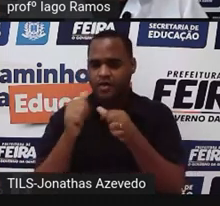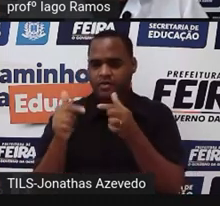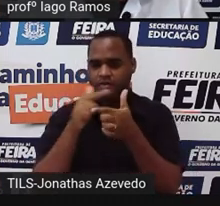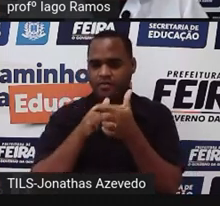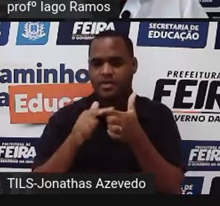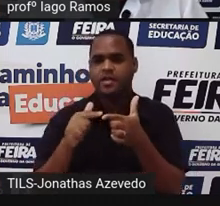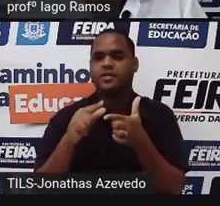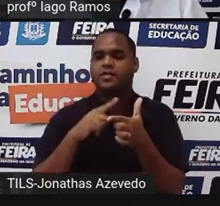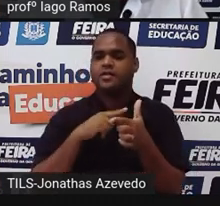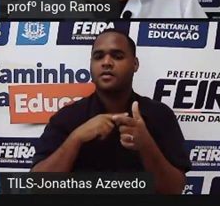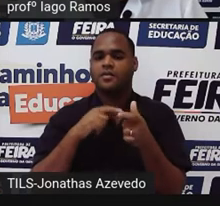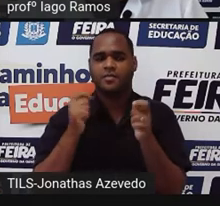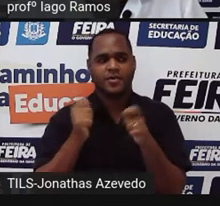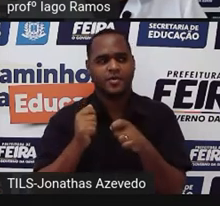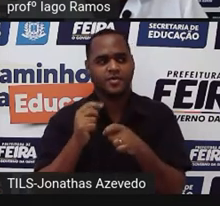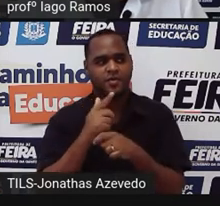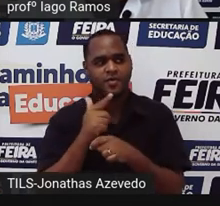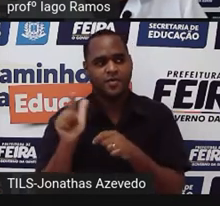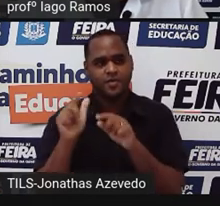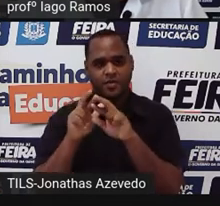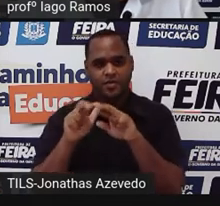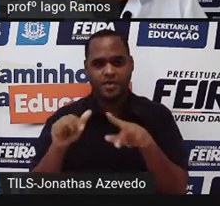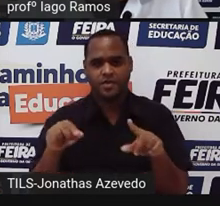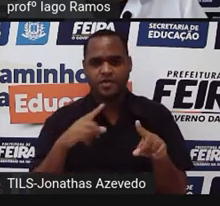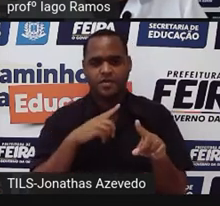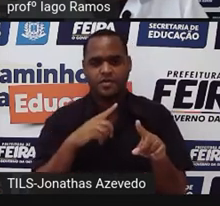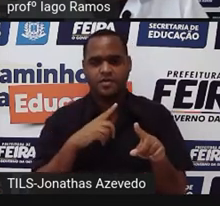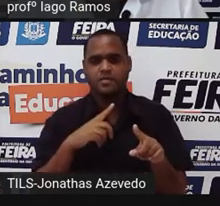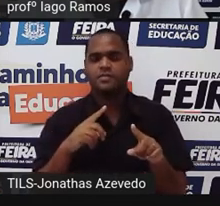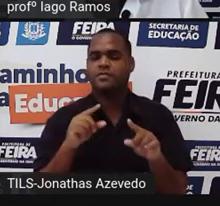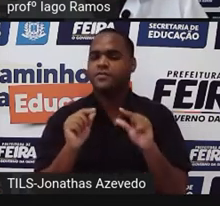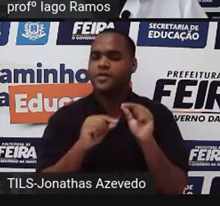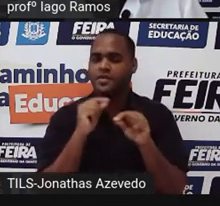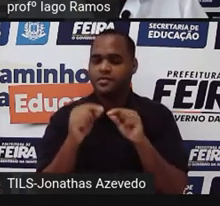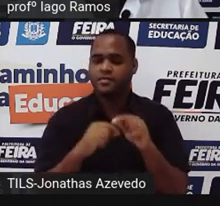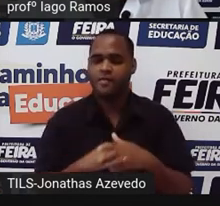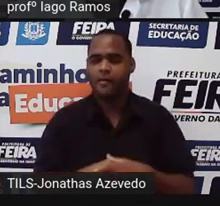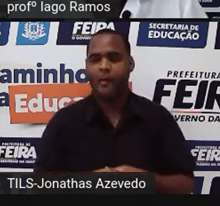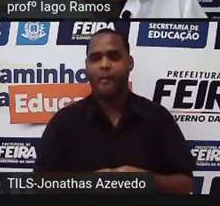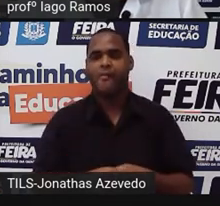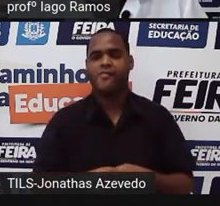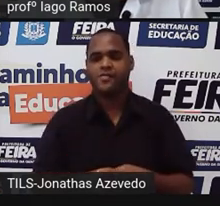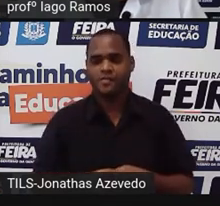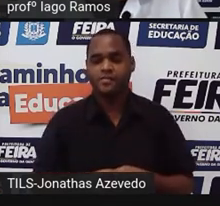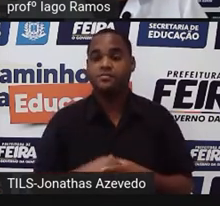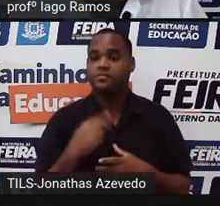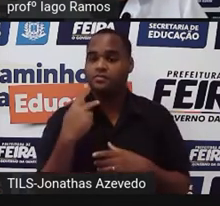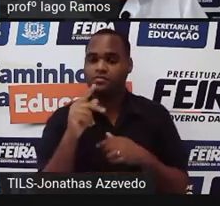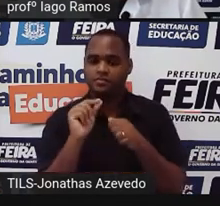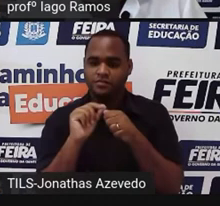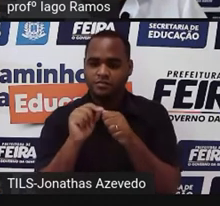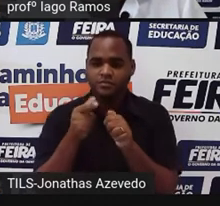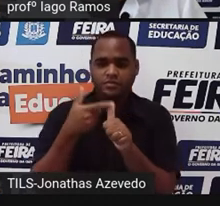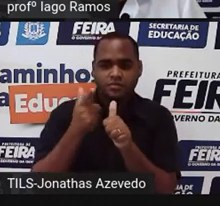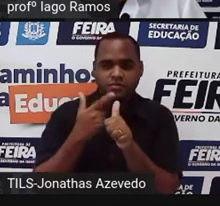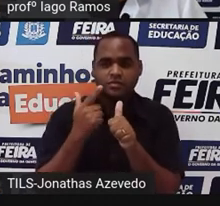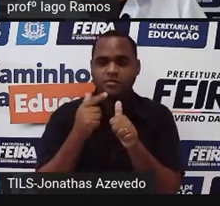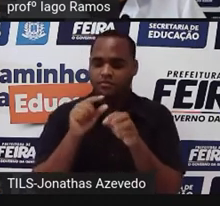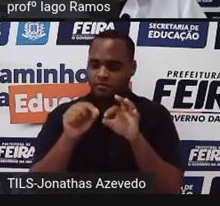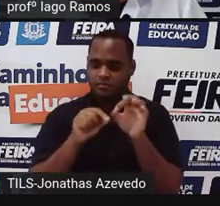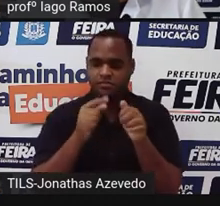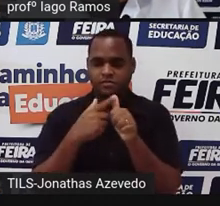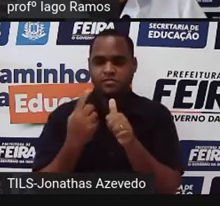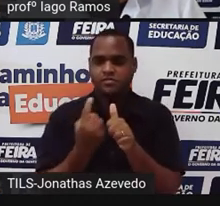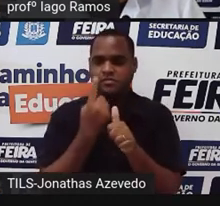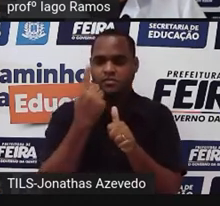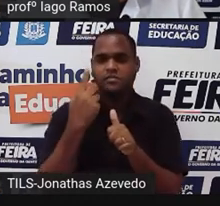retângulo em dois outros triângulos, tá? Eu traço uma altura aqui e aí eu divido em